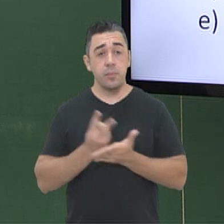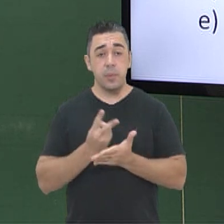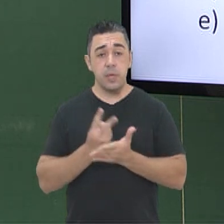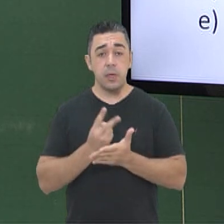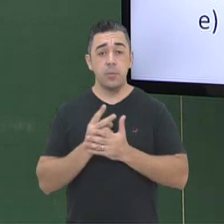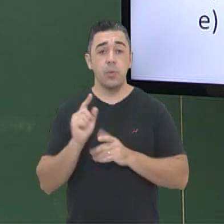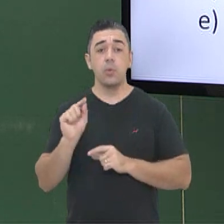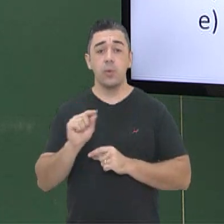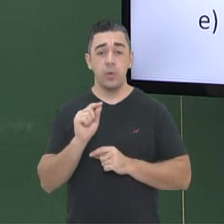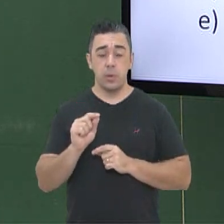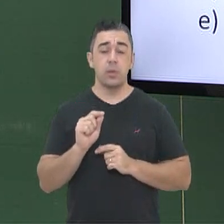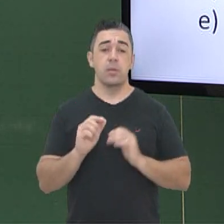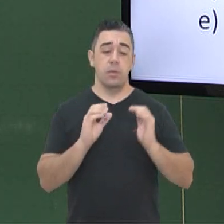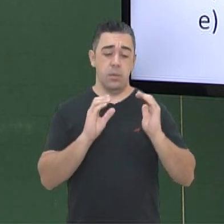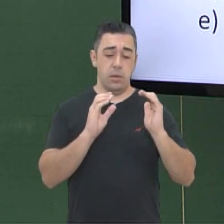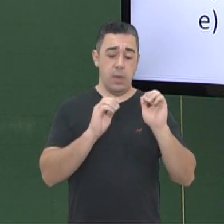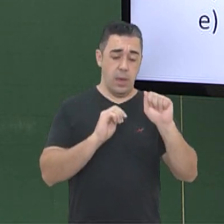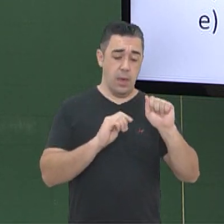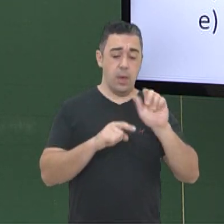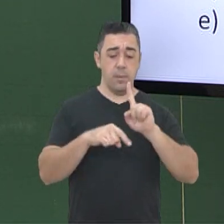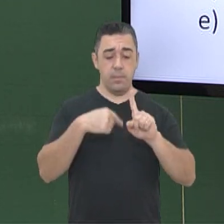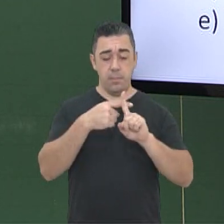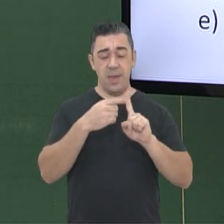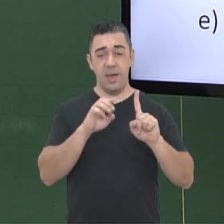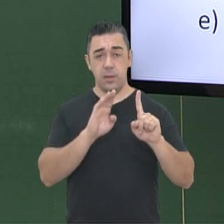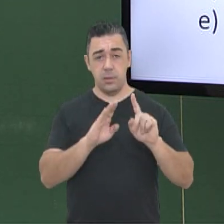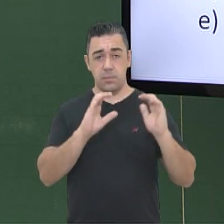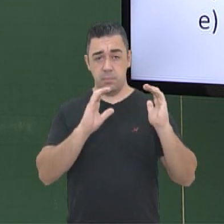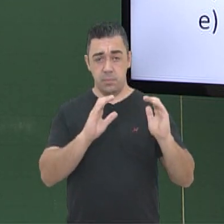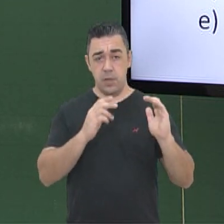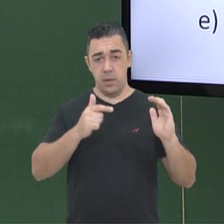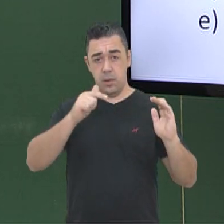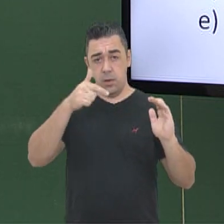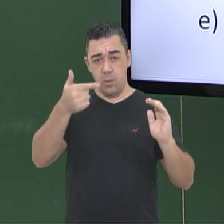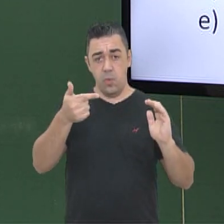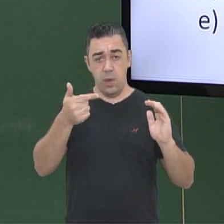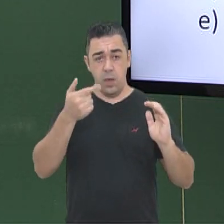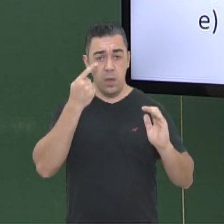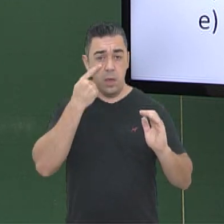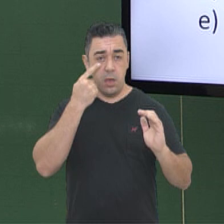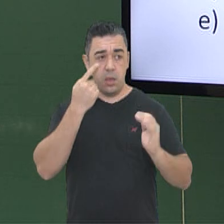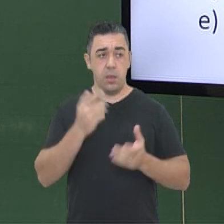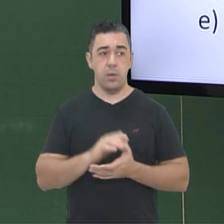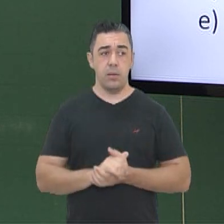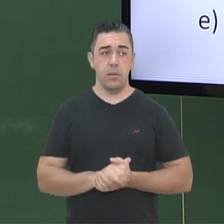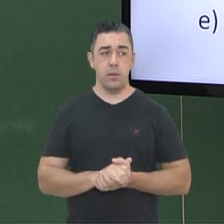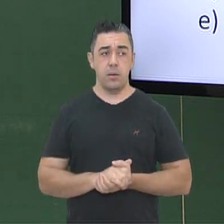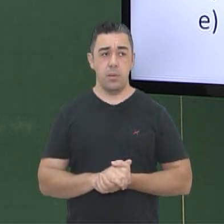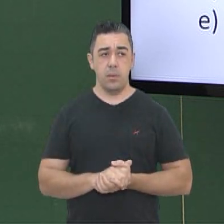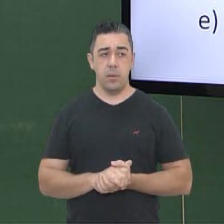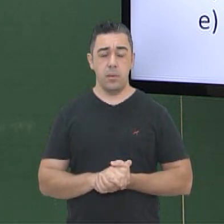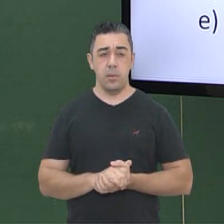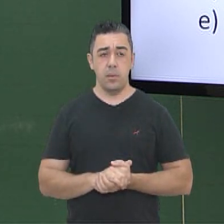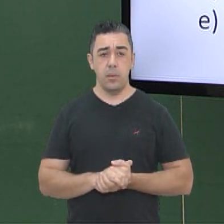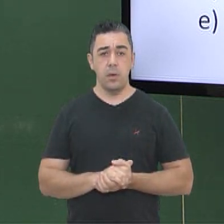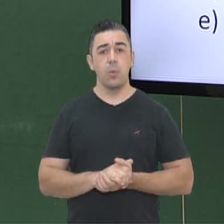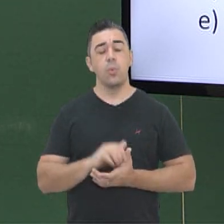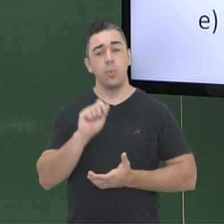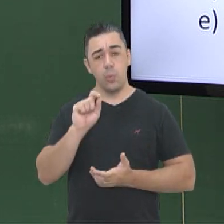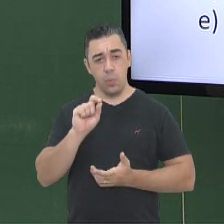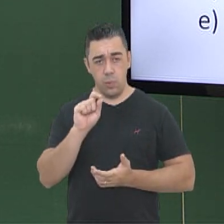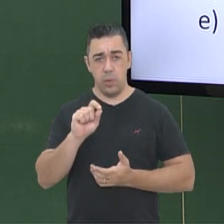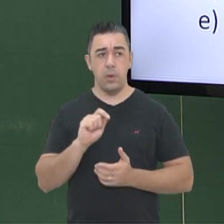da soma e não da diferença. A mais b ao quadrado. O quadrado da soma